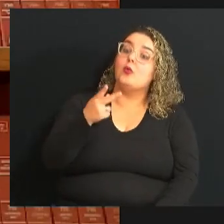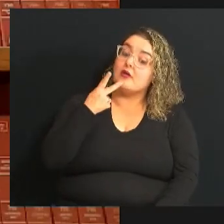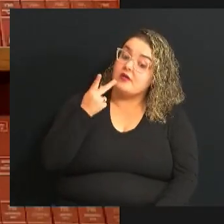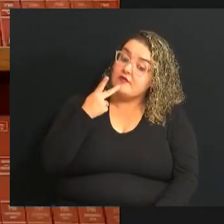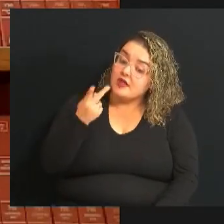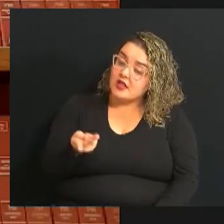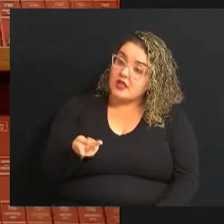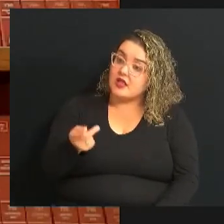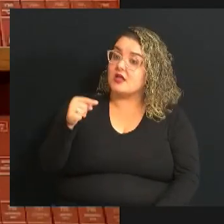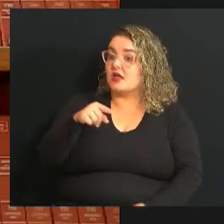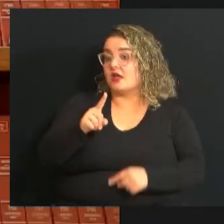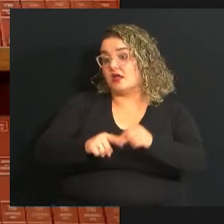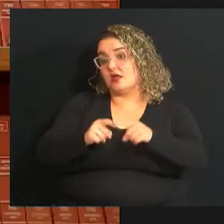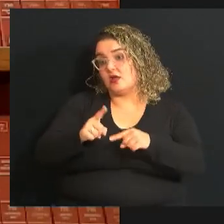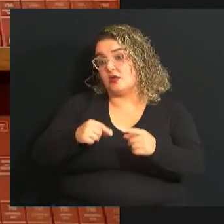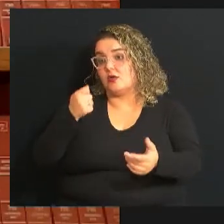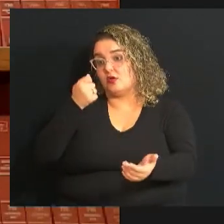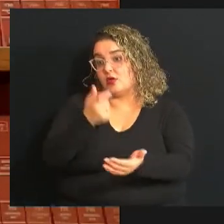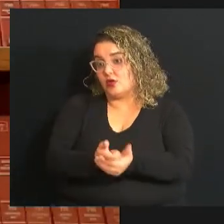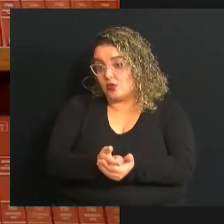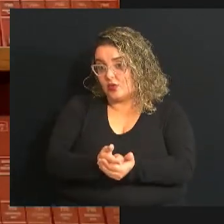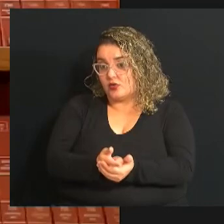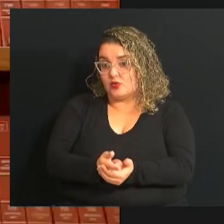é só naquele produto limitado?